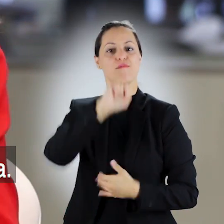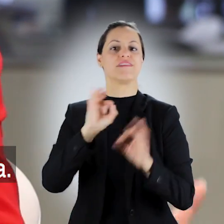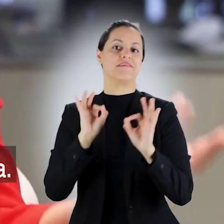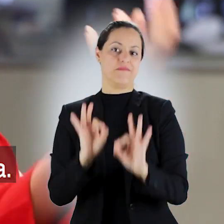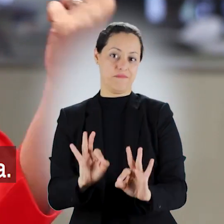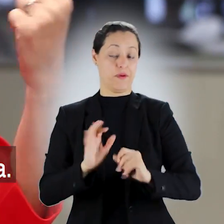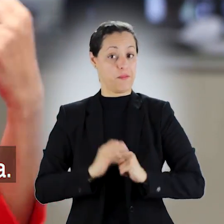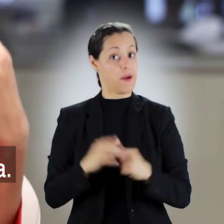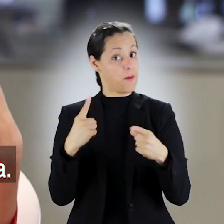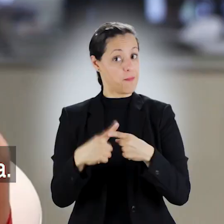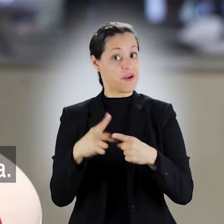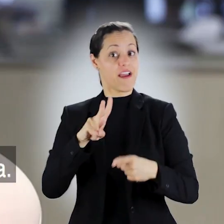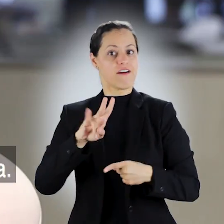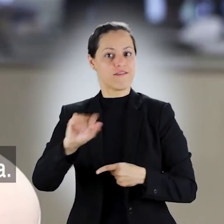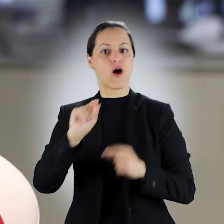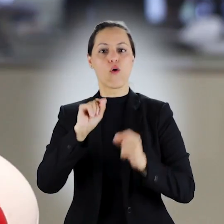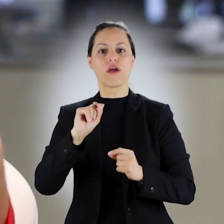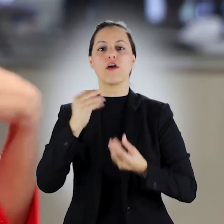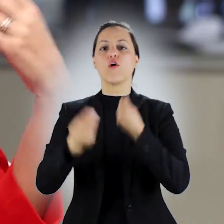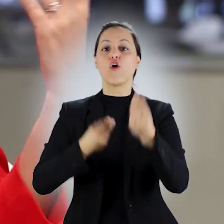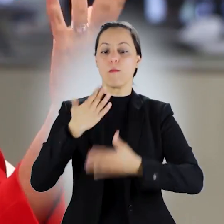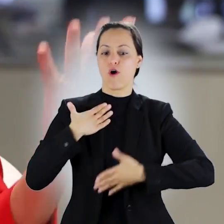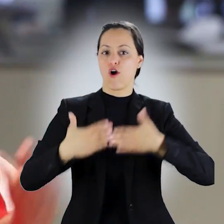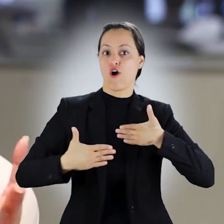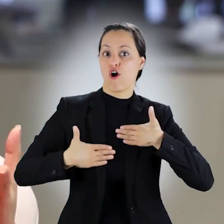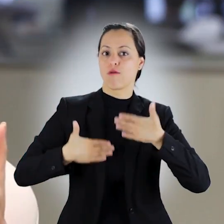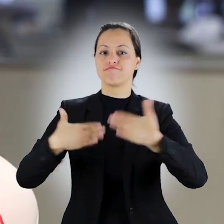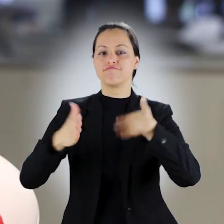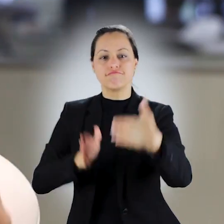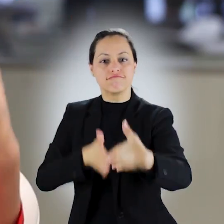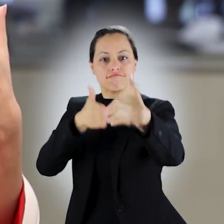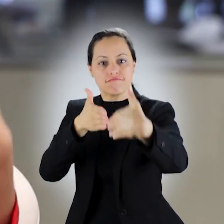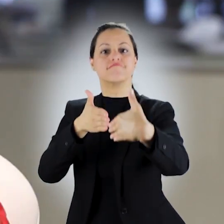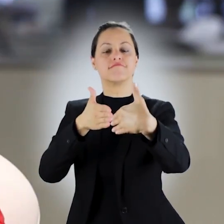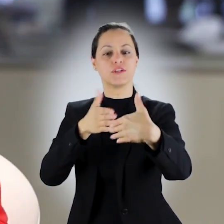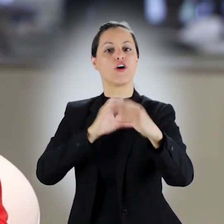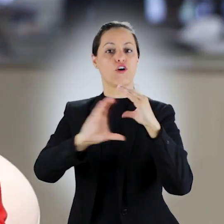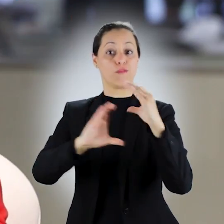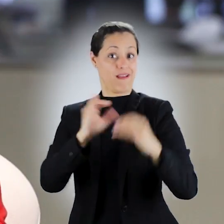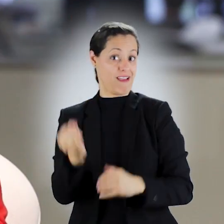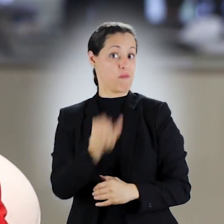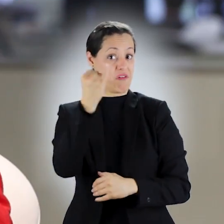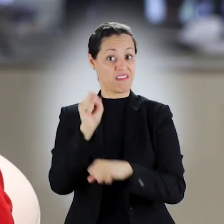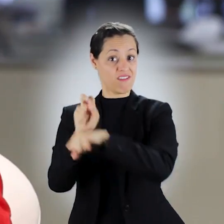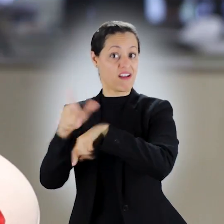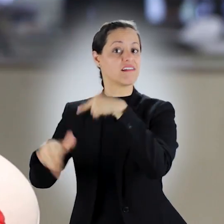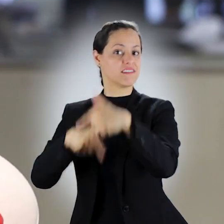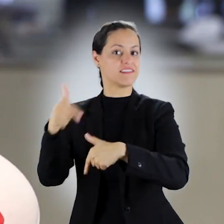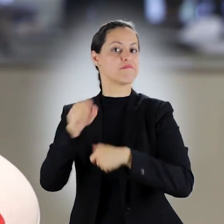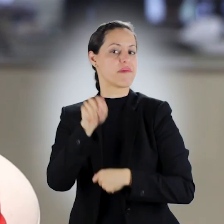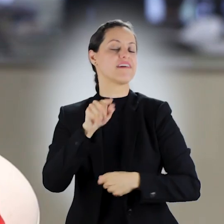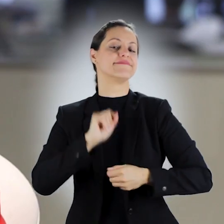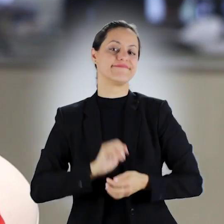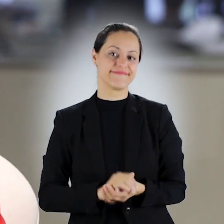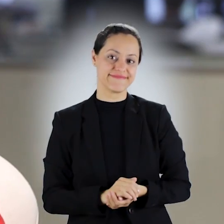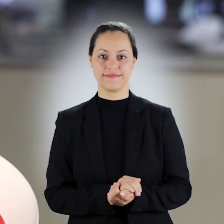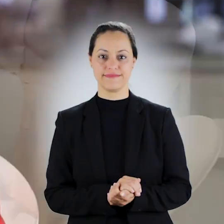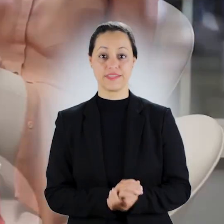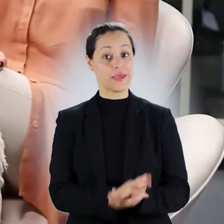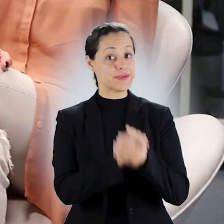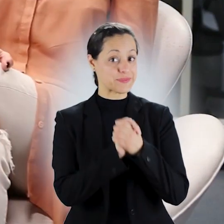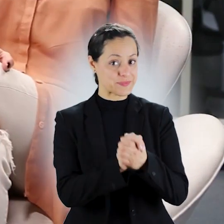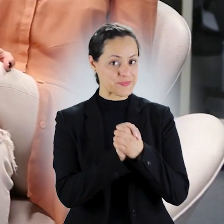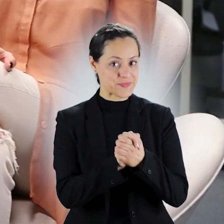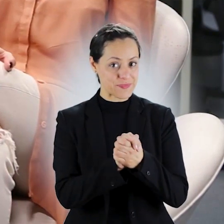vai estar acrescentando muito para ela. Porque realmente ela vai trabalhar essa questão da comunicação consistente. E isso é muito importante no mercado de